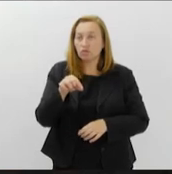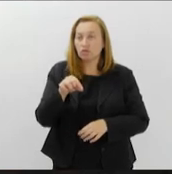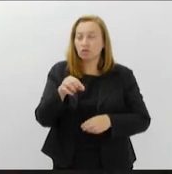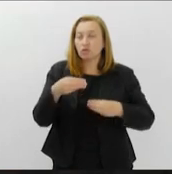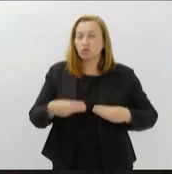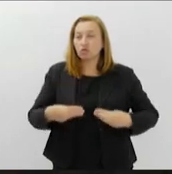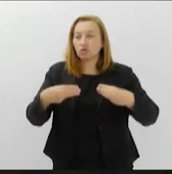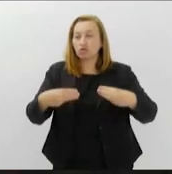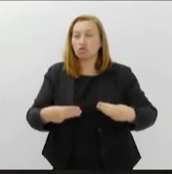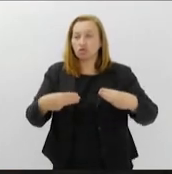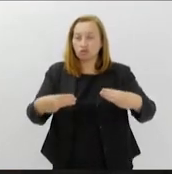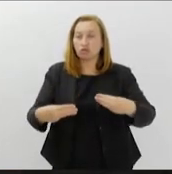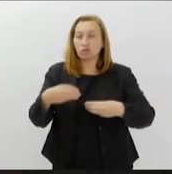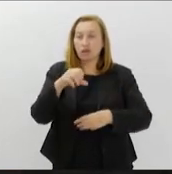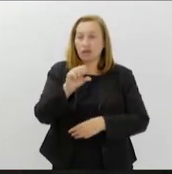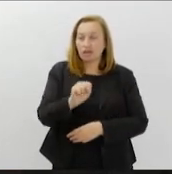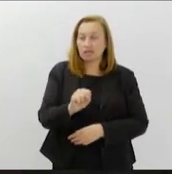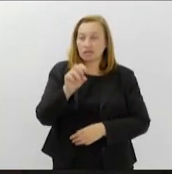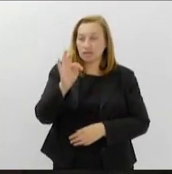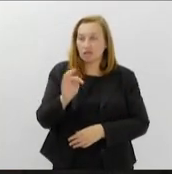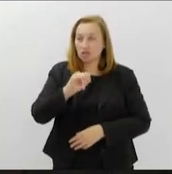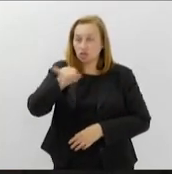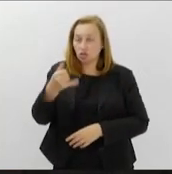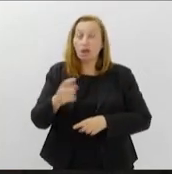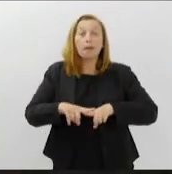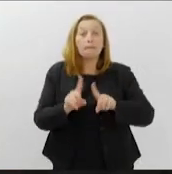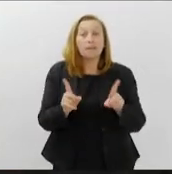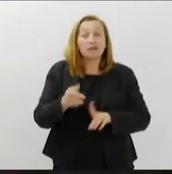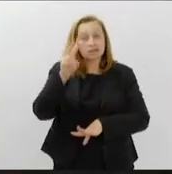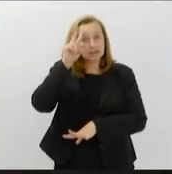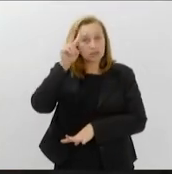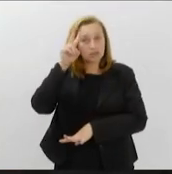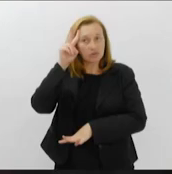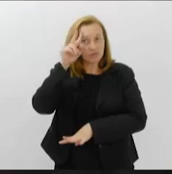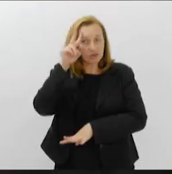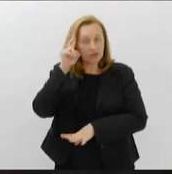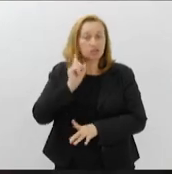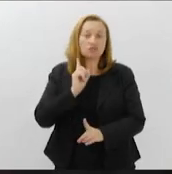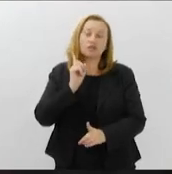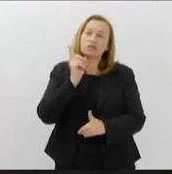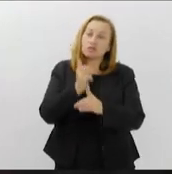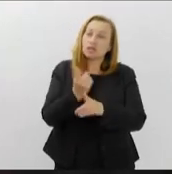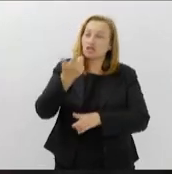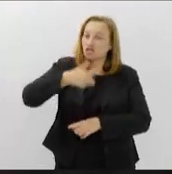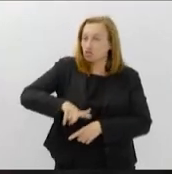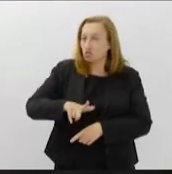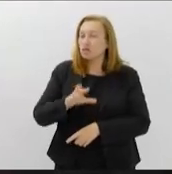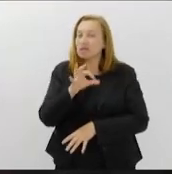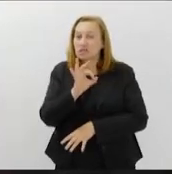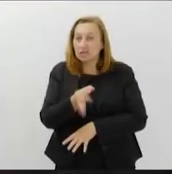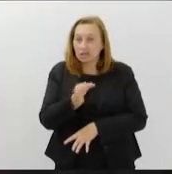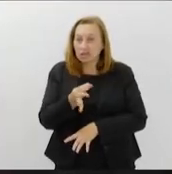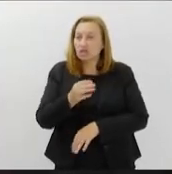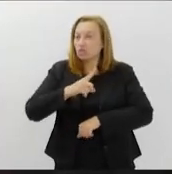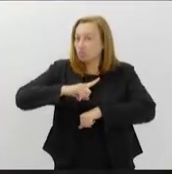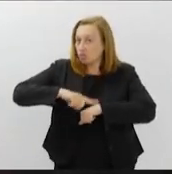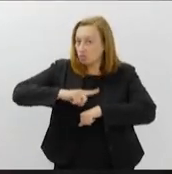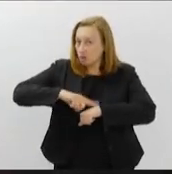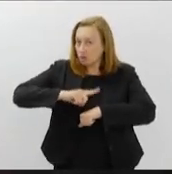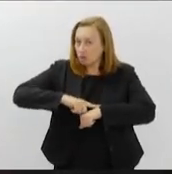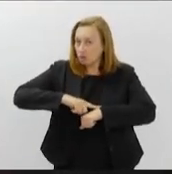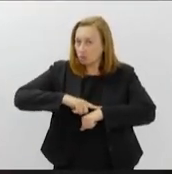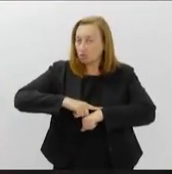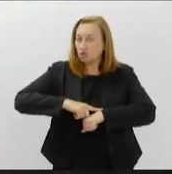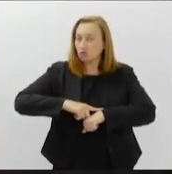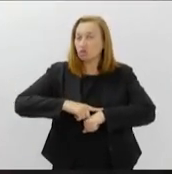Benedito Gonçalves do STJ. Mas na segunda-feira a gente vai se encontrar de novo e aí com certeza vai ser o momento de chamá-los,